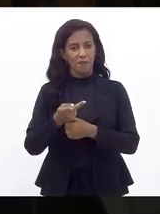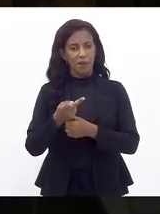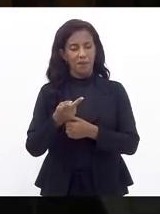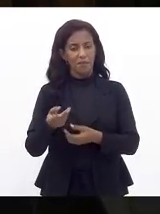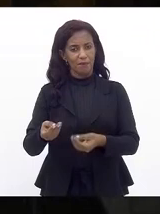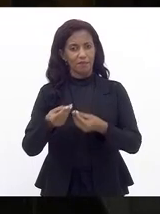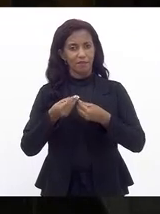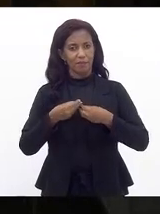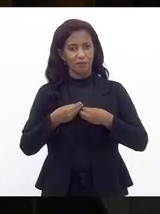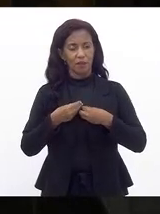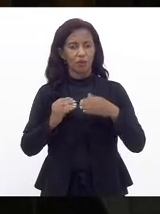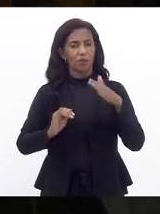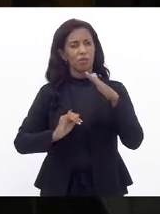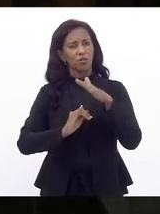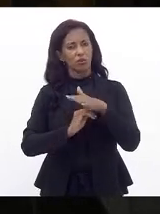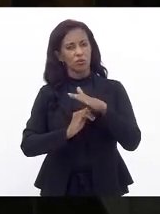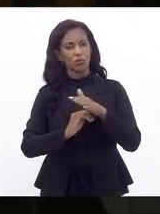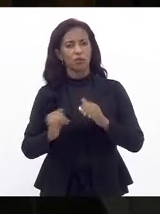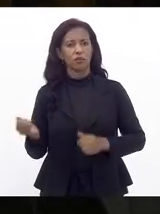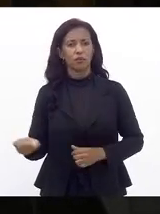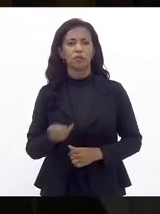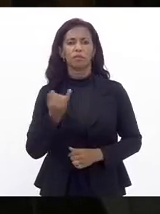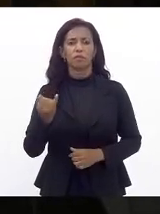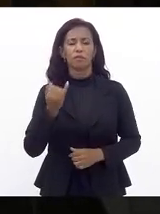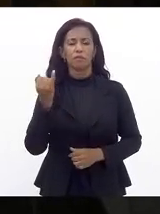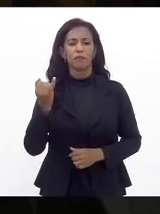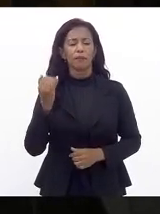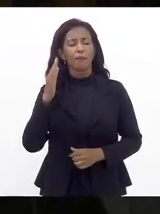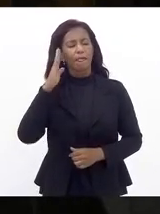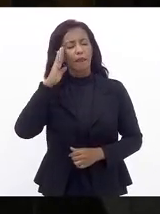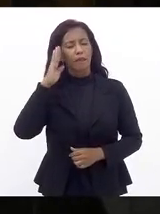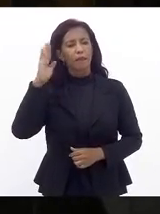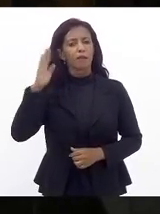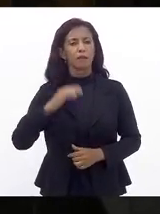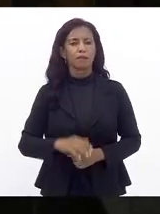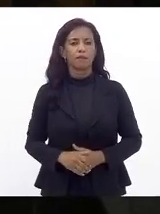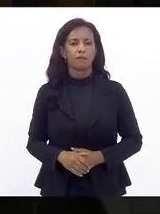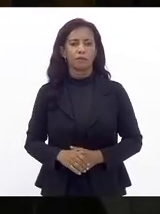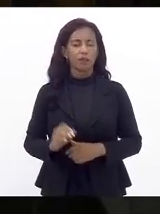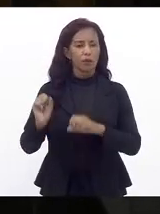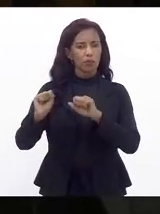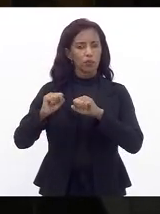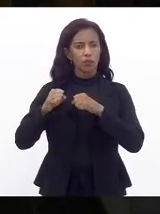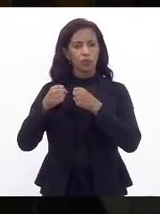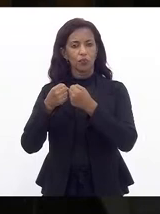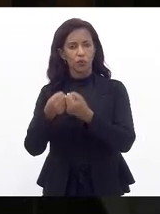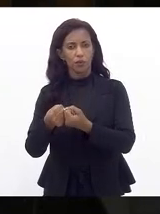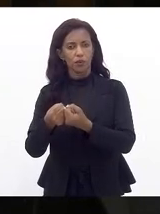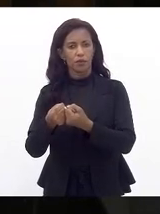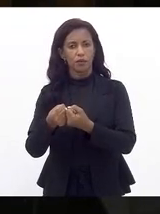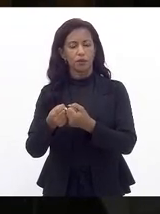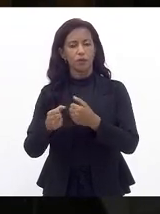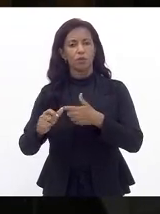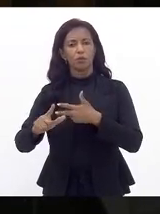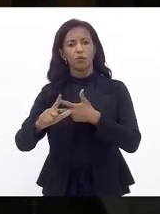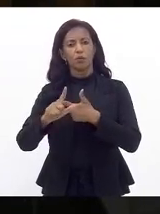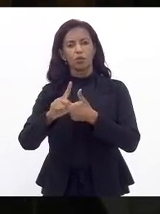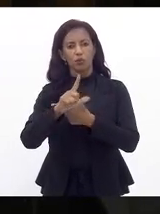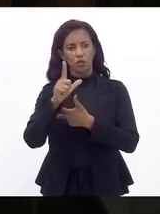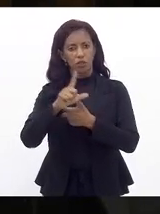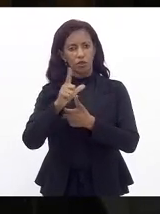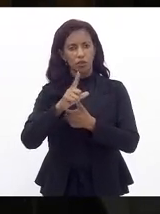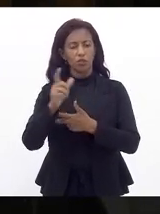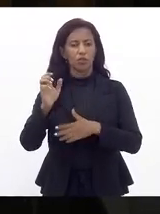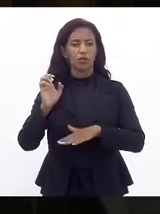UNALI, uma instituição importante, fundamental para o fortalecimento do Legislativo